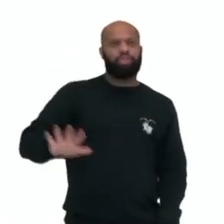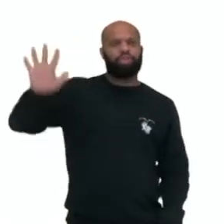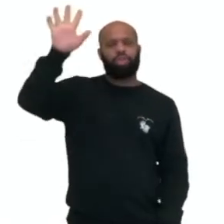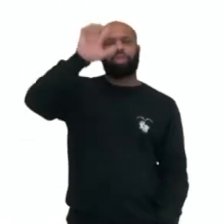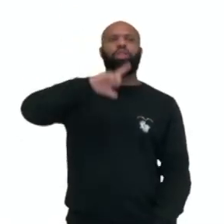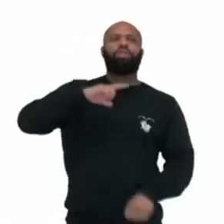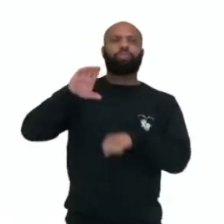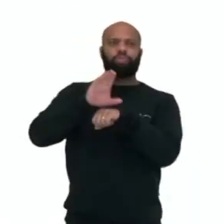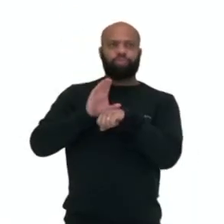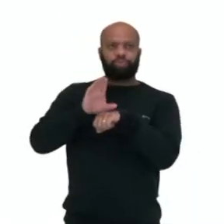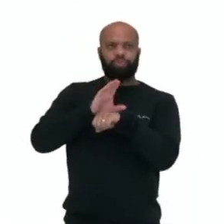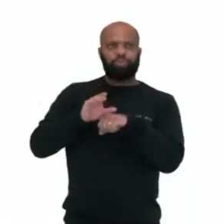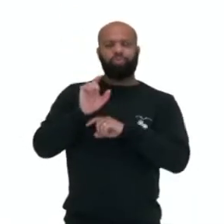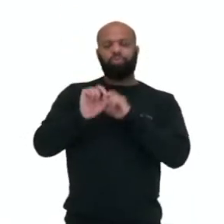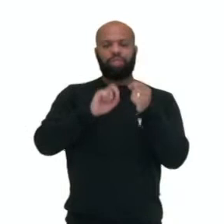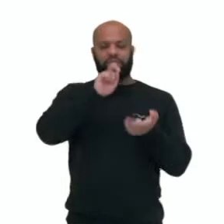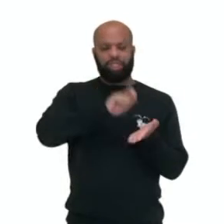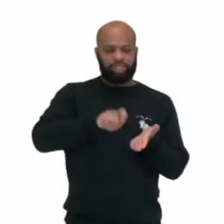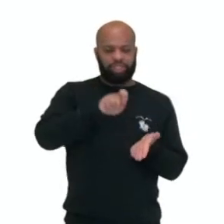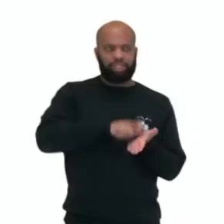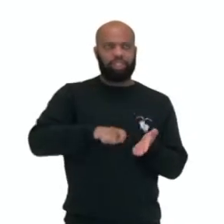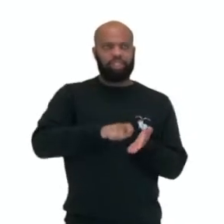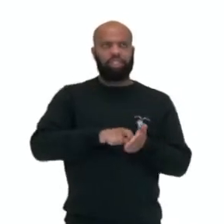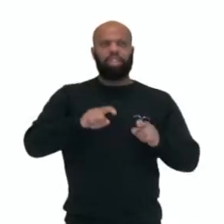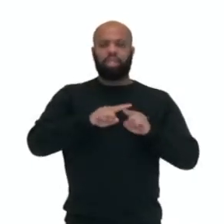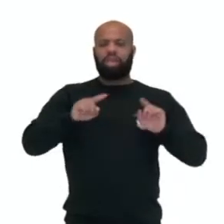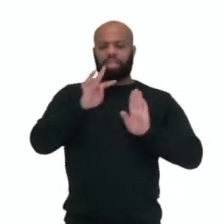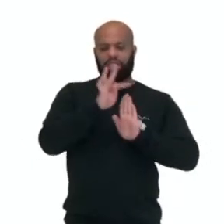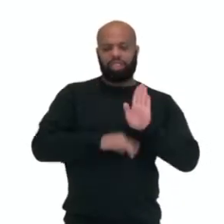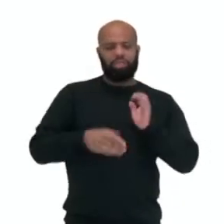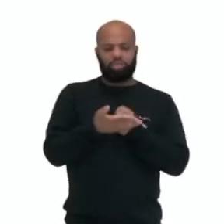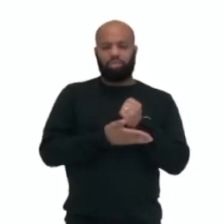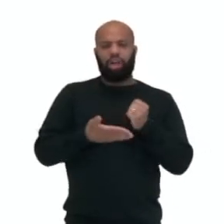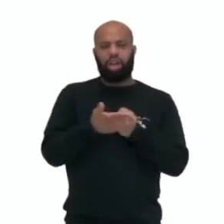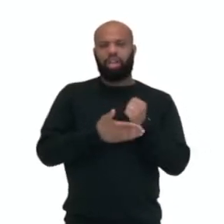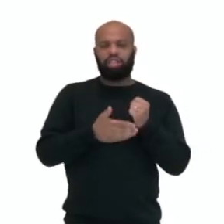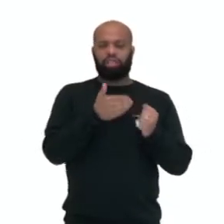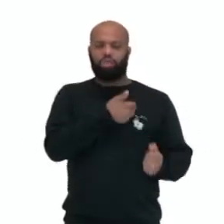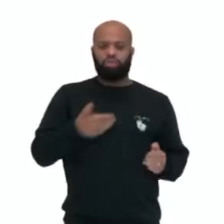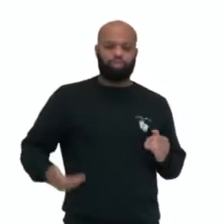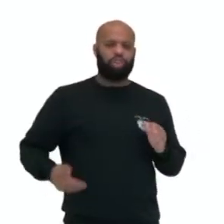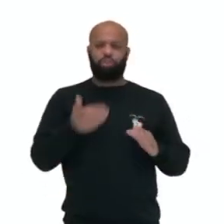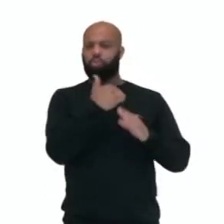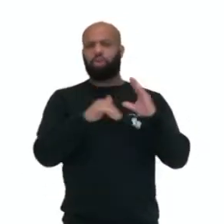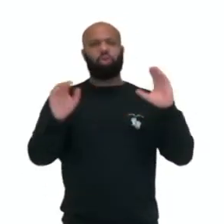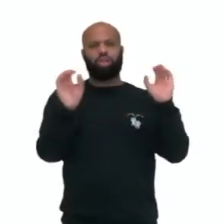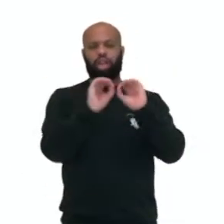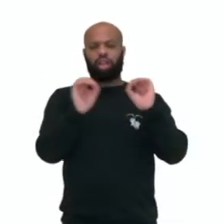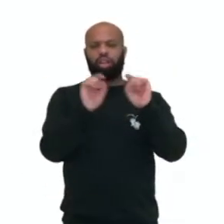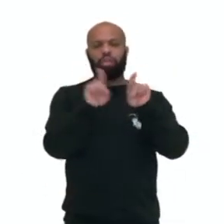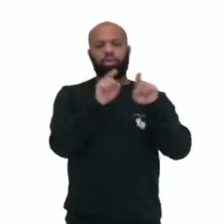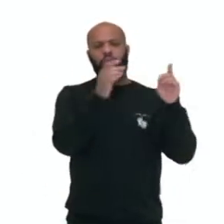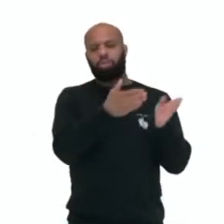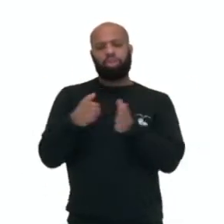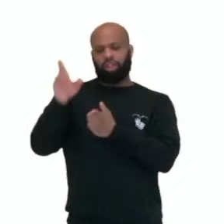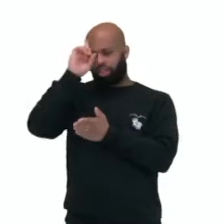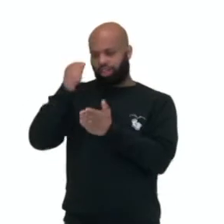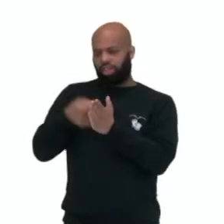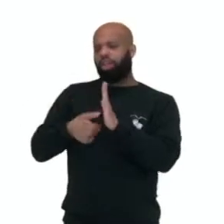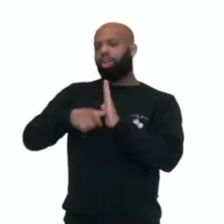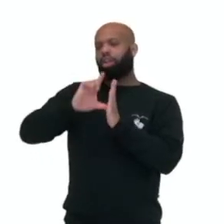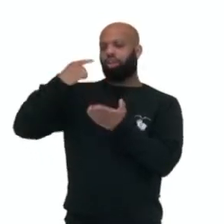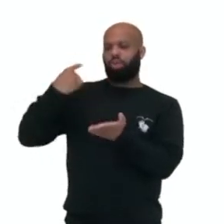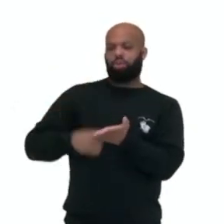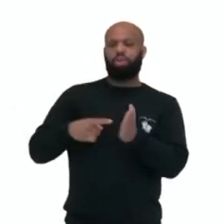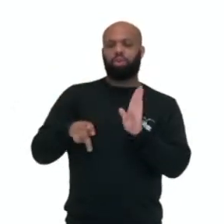uma Constituição seria escrita sem texto base enviada pelo governo, sem um processo decisório prévio